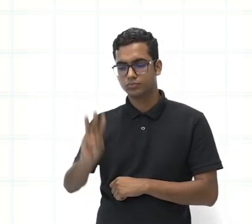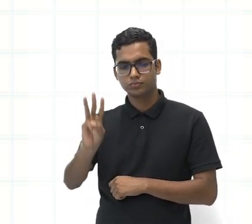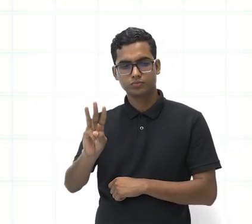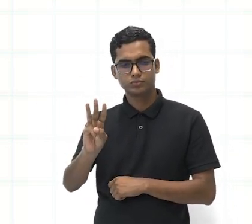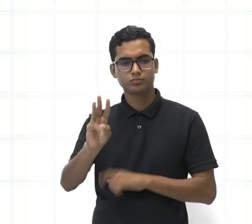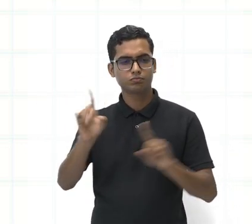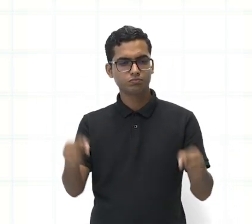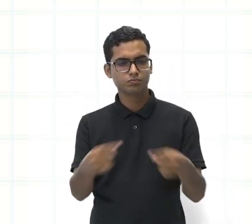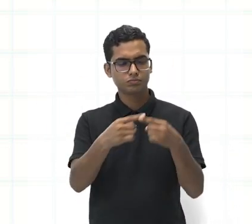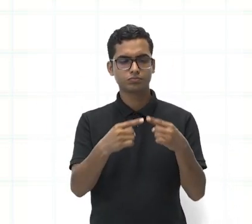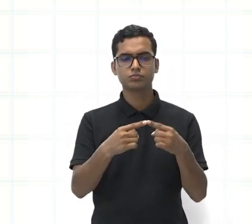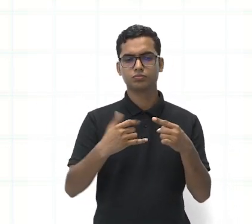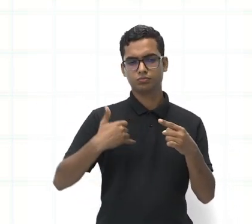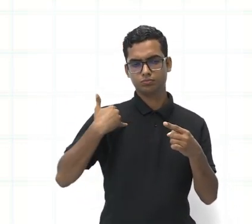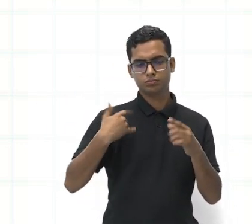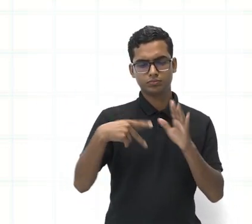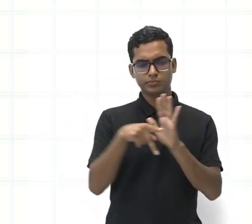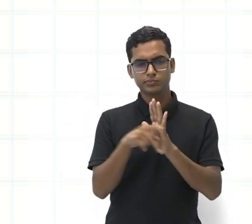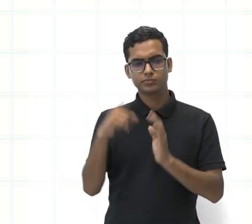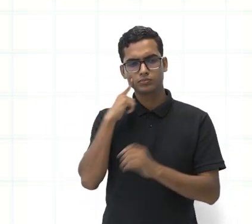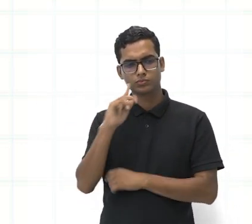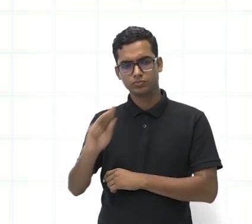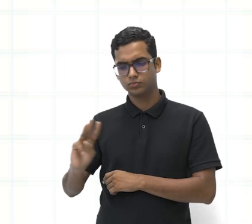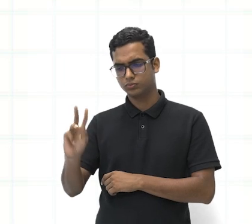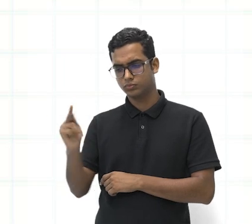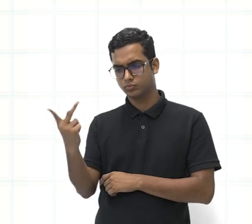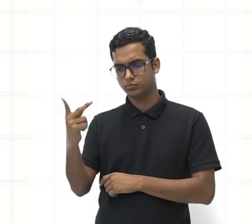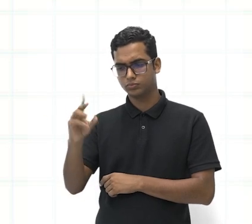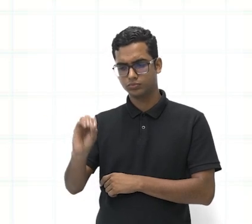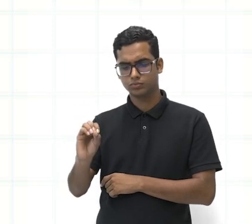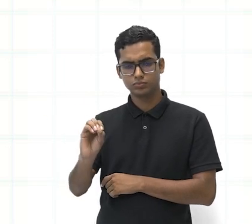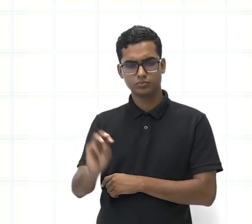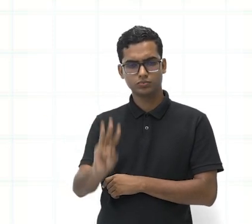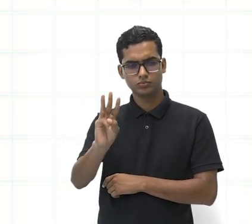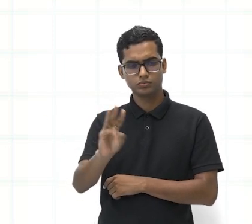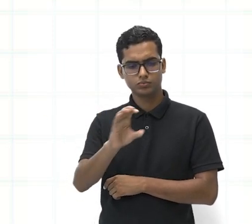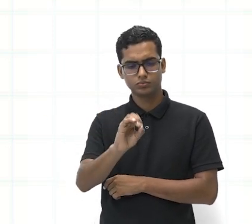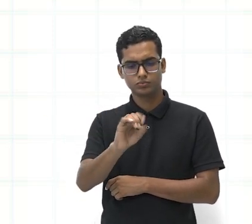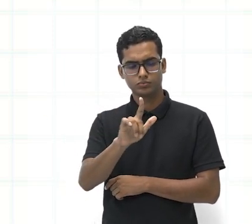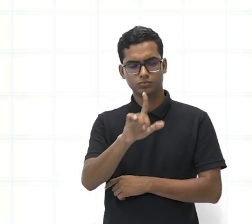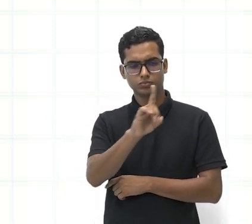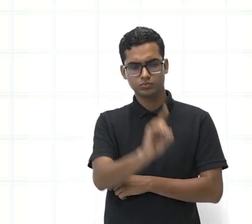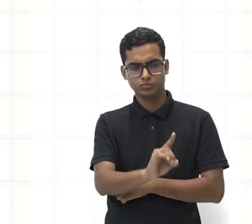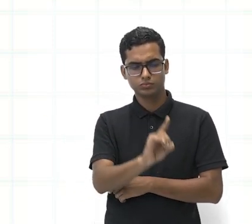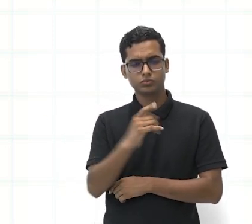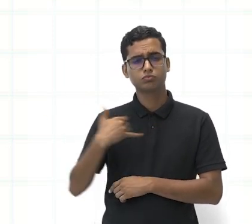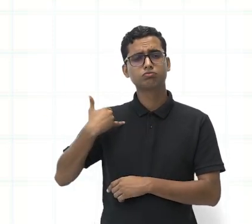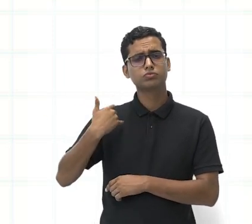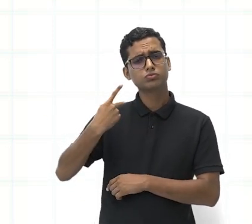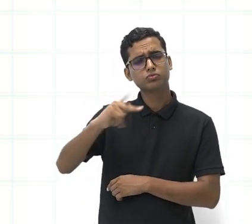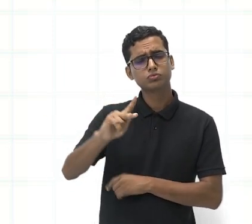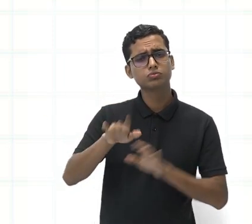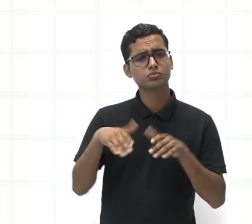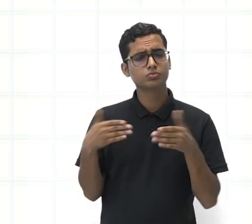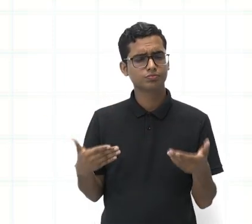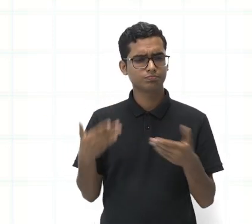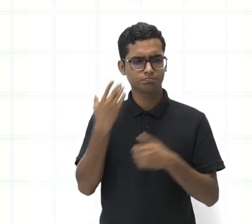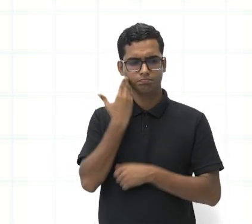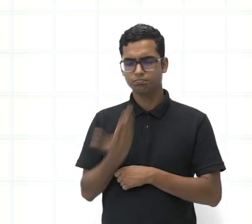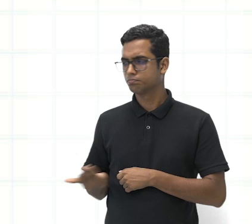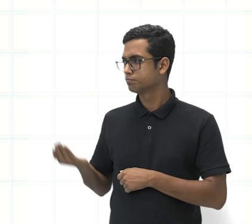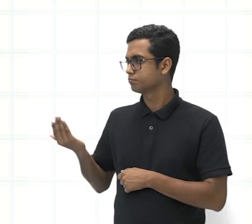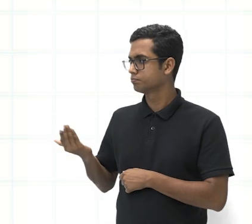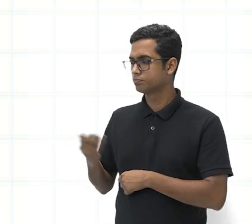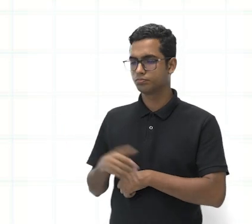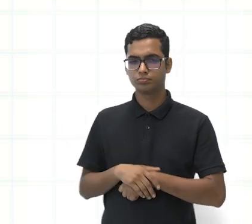tá? How old are you? Quão velho você é, né? Seria a tradução literal. Qual é a sua idade? Então, o